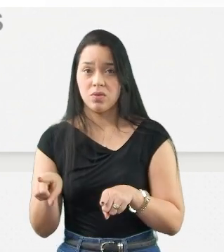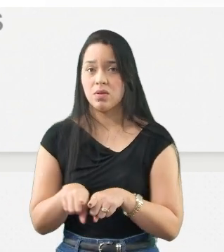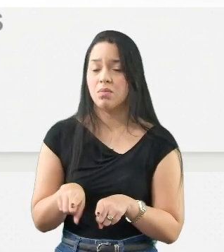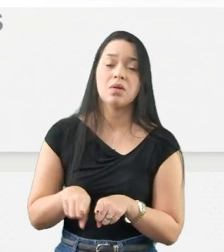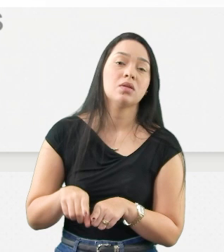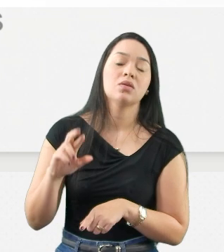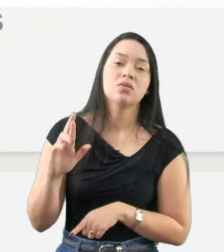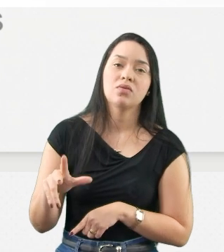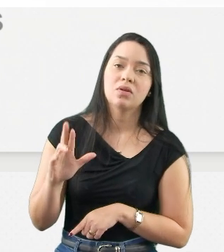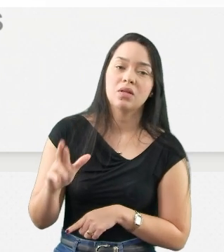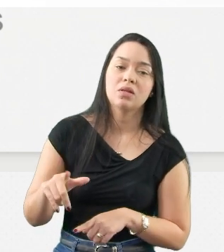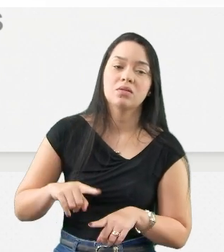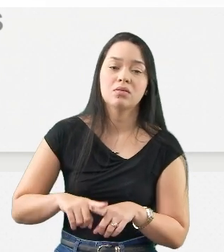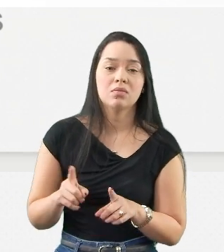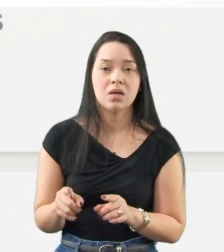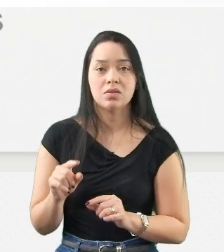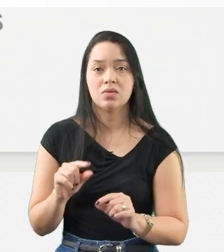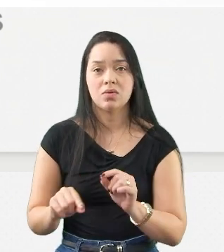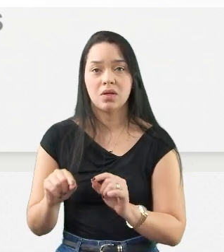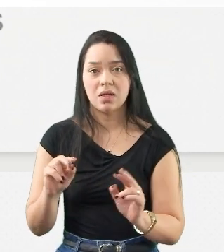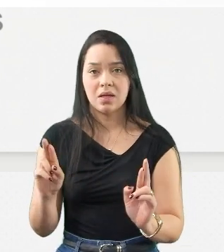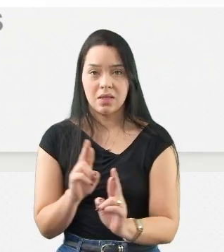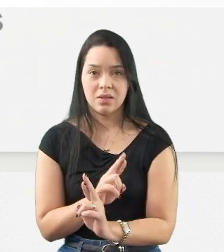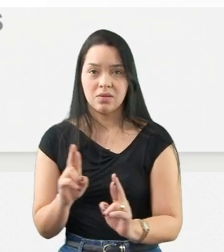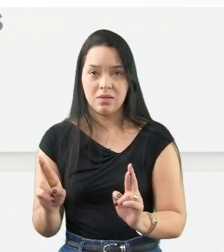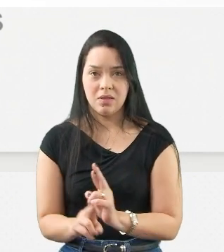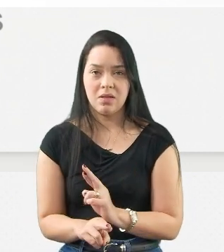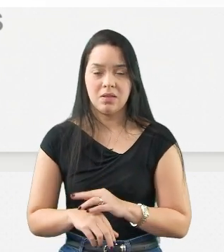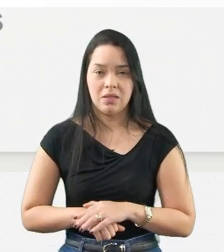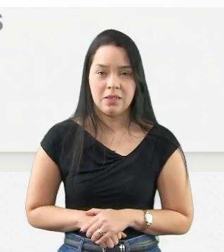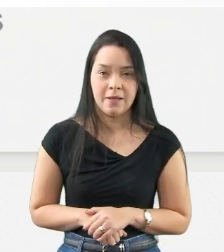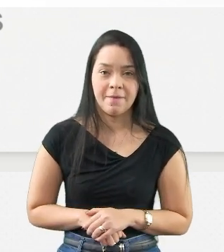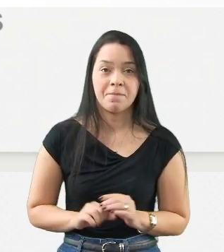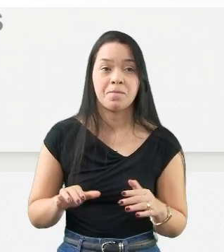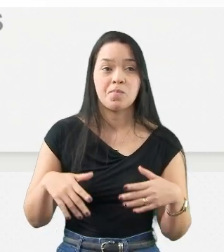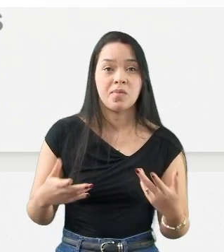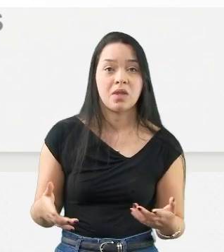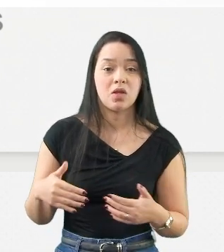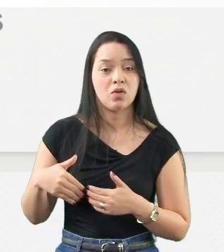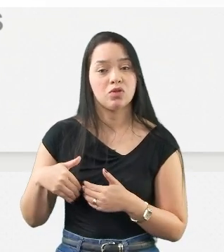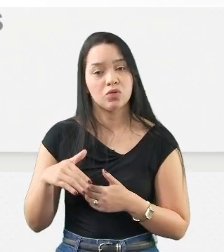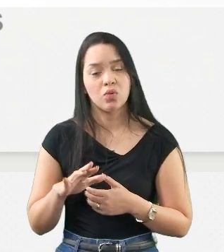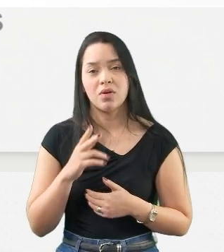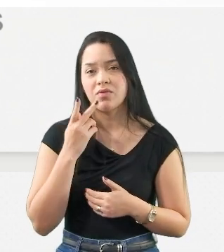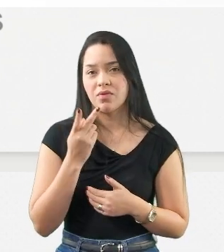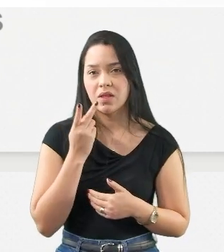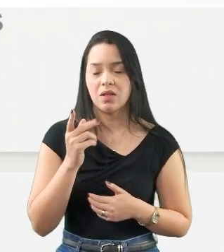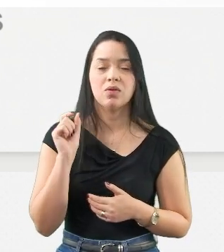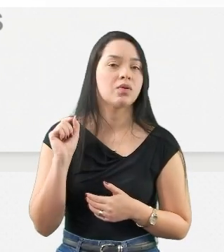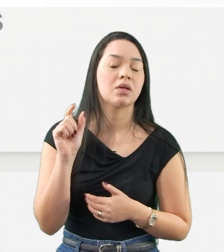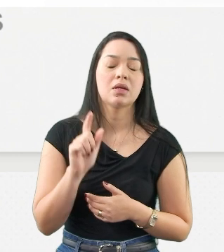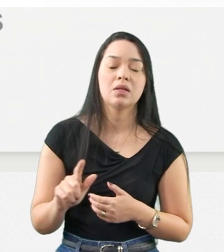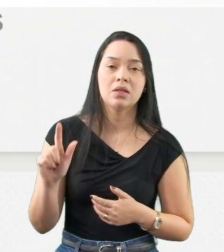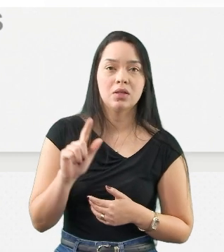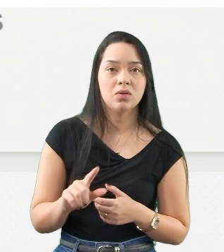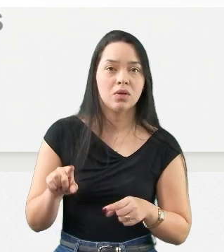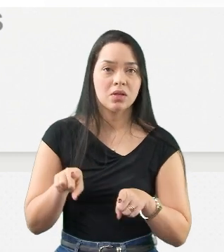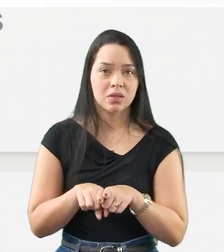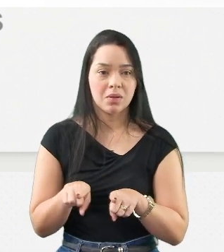diferentes, mas de alguma forma estão relacionadas, certo? E aí a gente continua falando que a literatura ela é uma